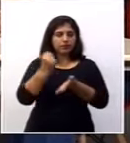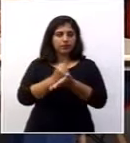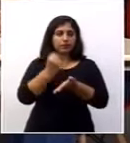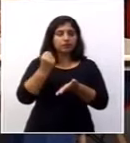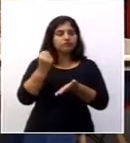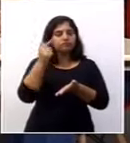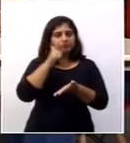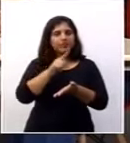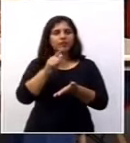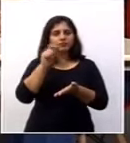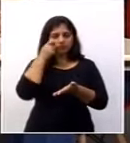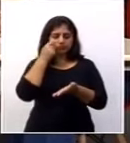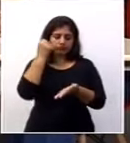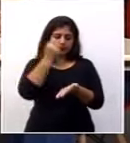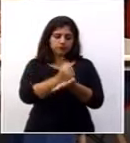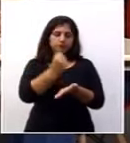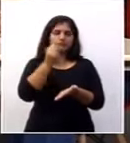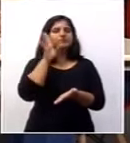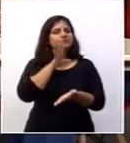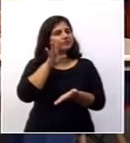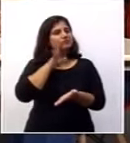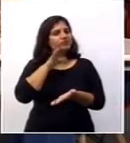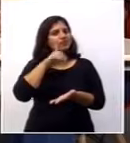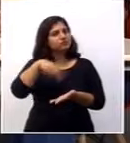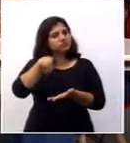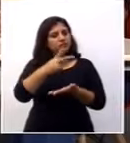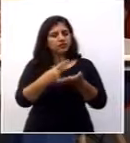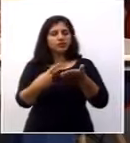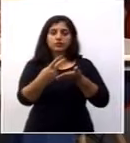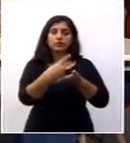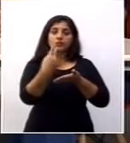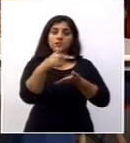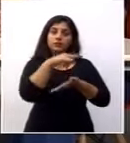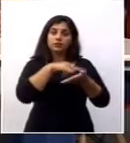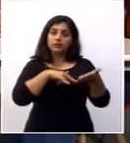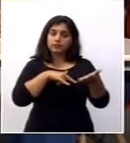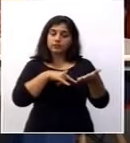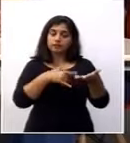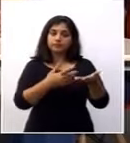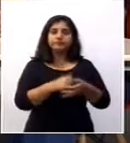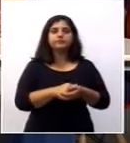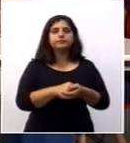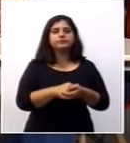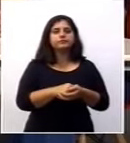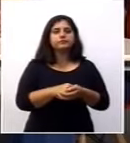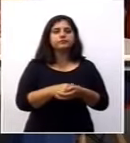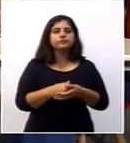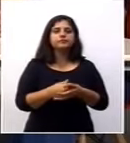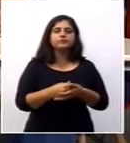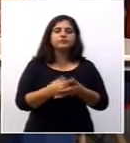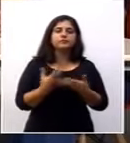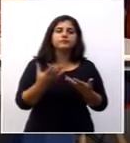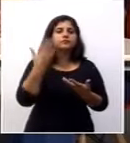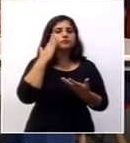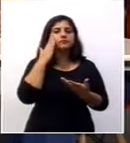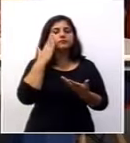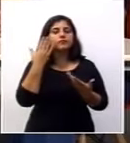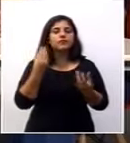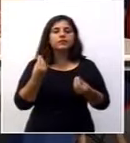monta o como se carimbinho, fosse de cordel. fica bem legal para ilustrar o seu texto, para entender